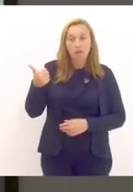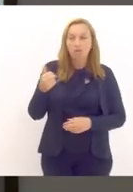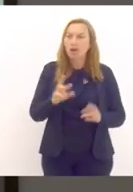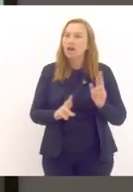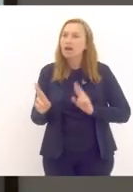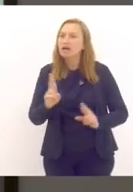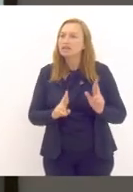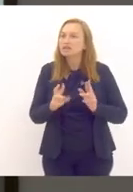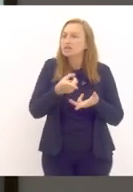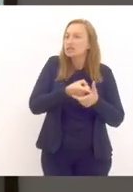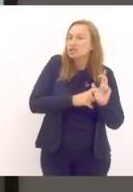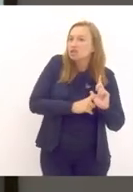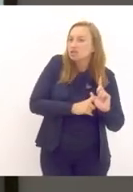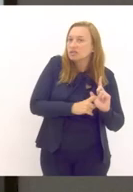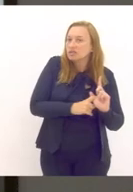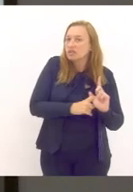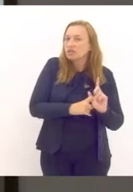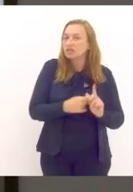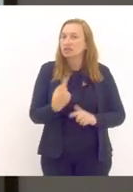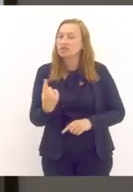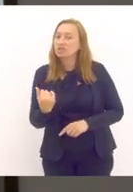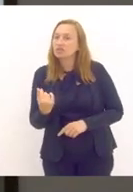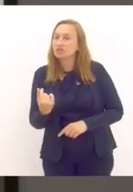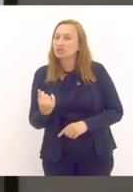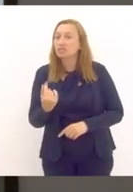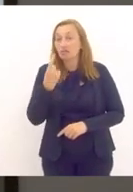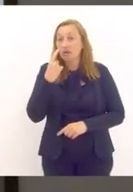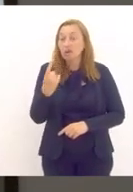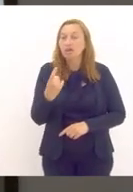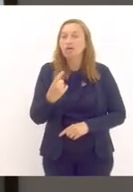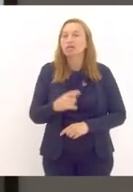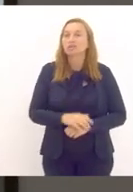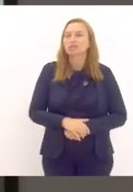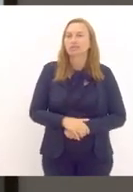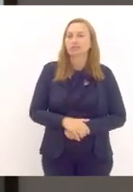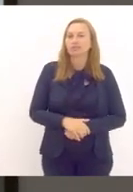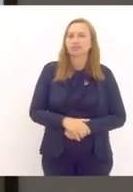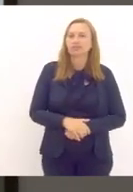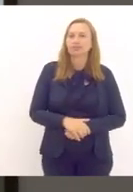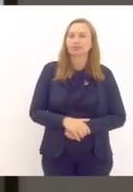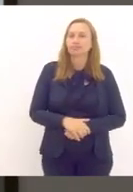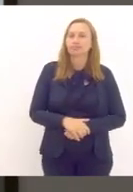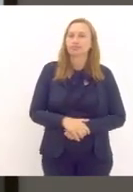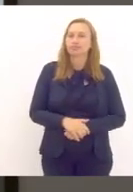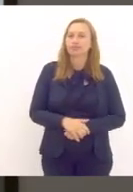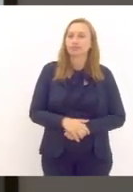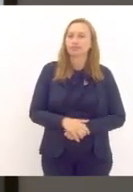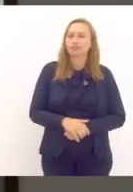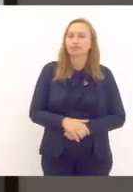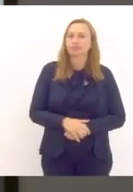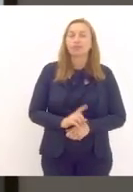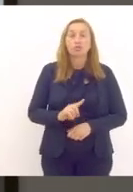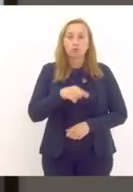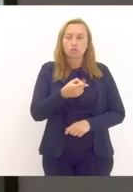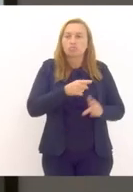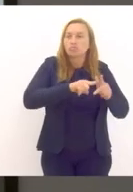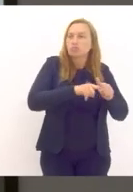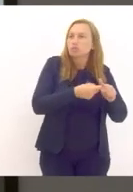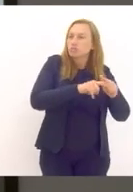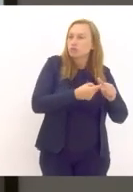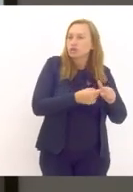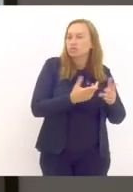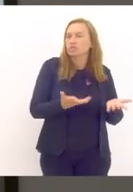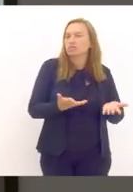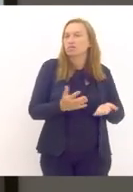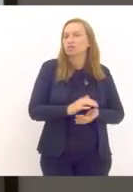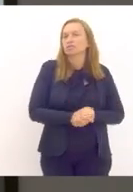entre dívida e receita. Está aqui. É isso. Essa queda é isso. Os outros são ajustes e